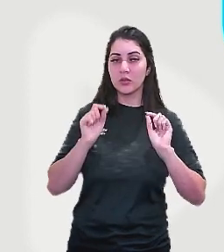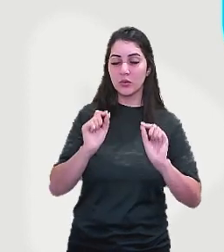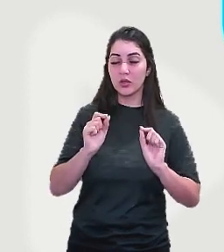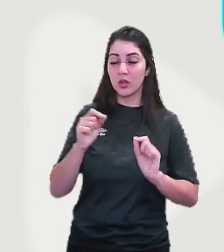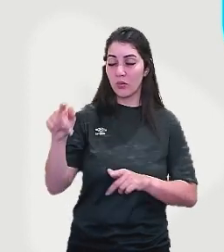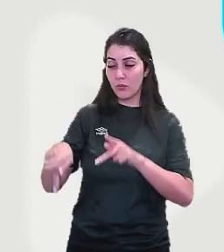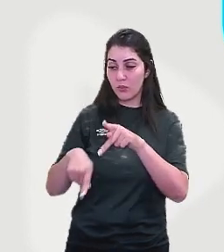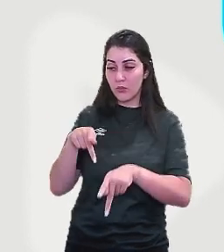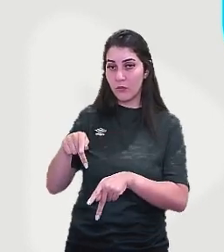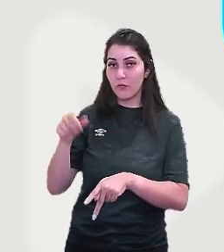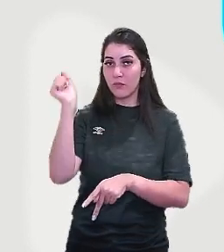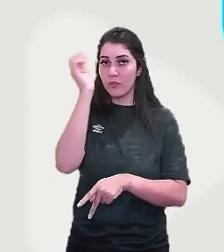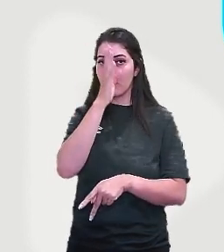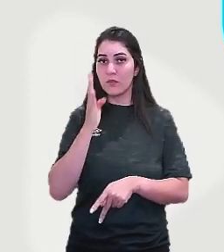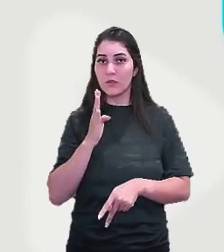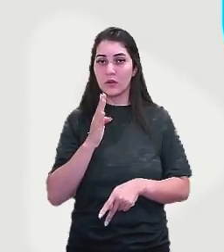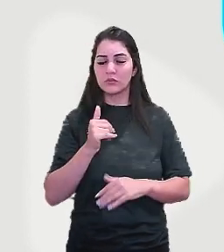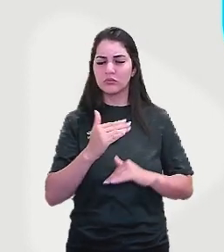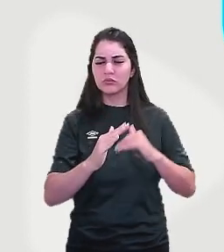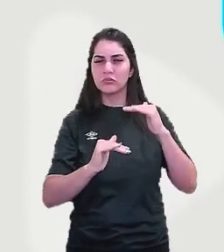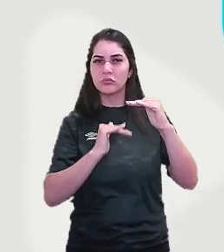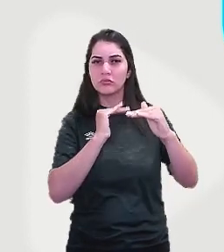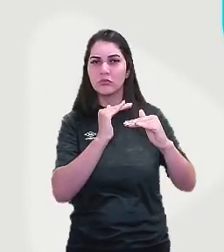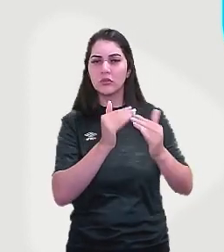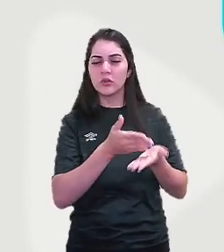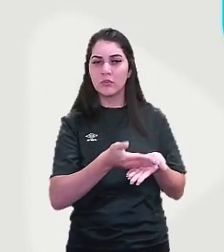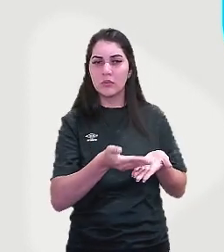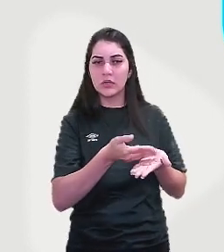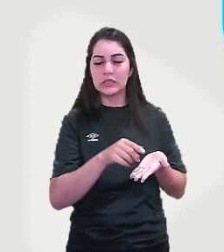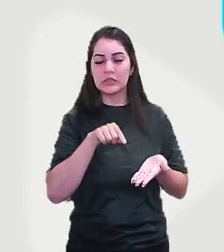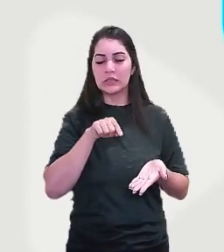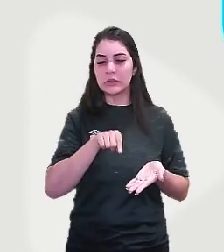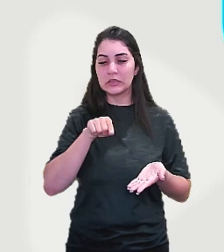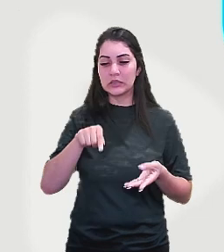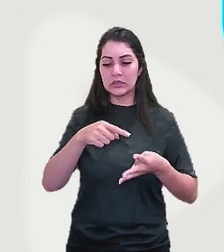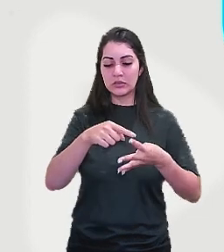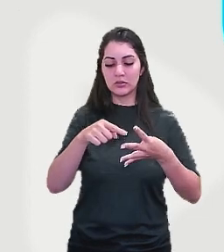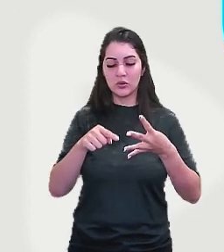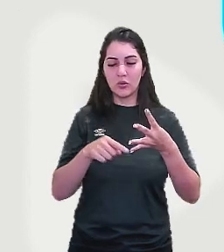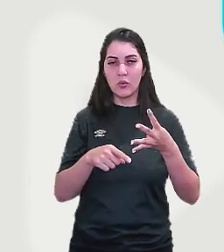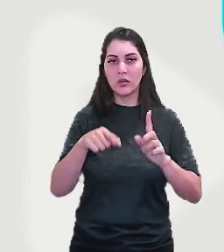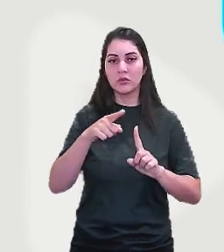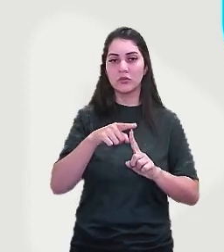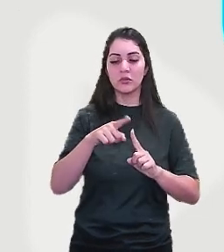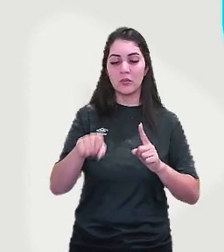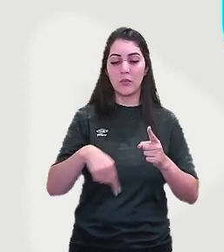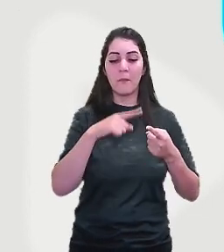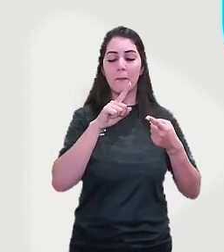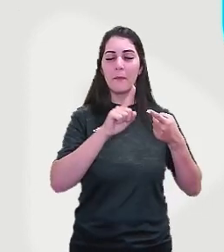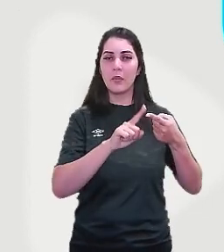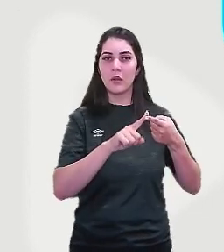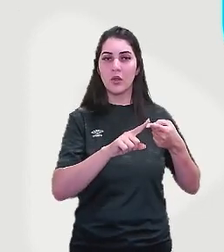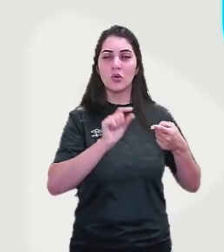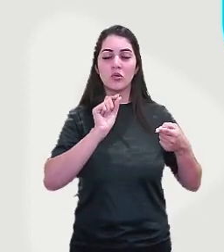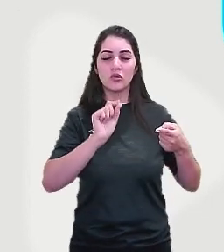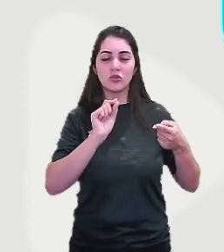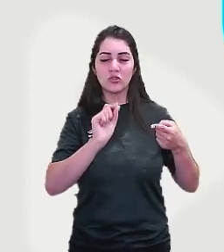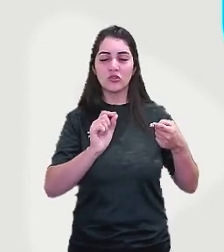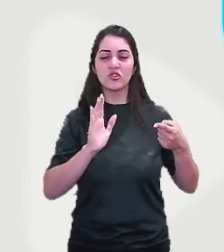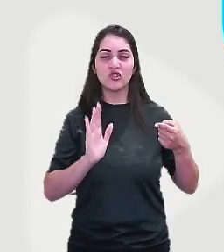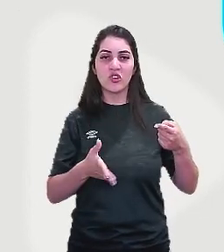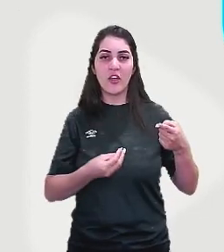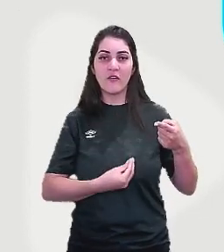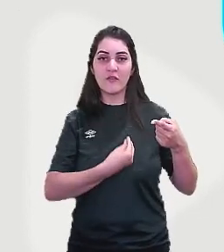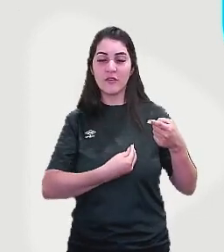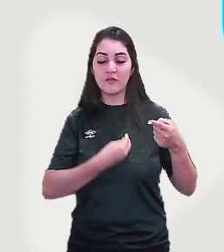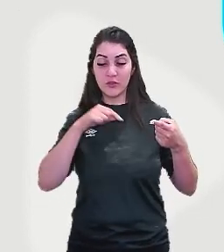povo brasileiro ele evoluiu a partir dessas 4 questões. Primeiro, os que já viviam aqui,